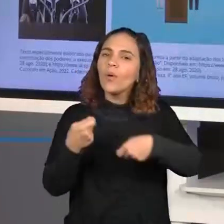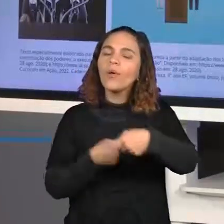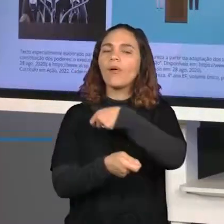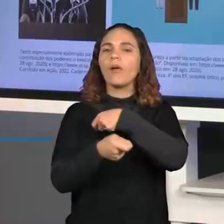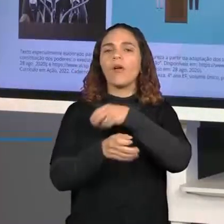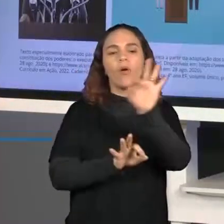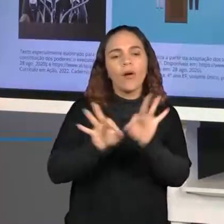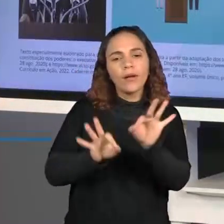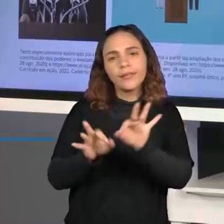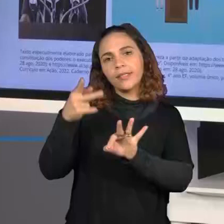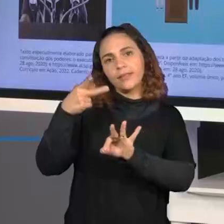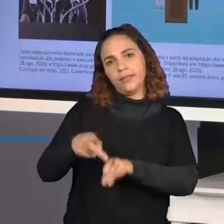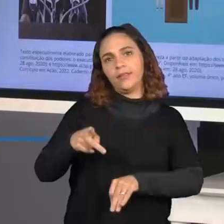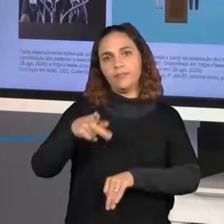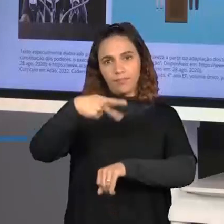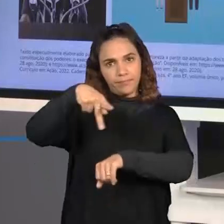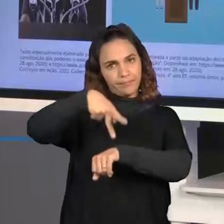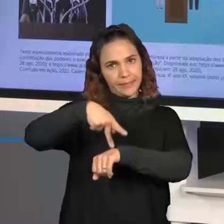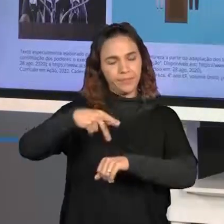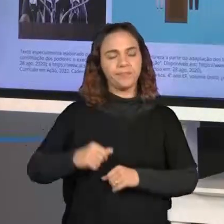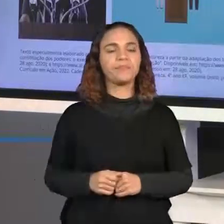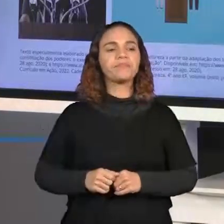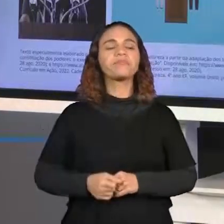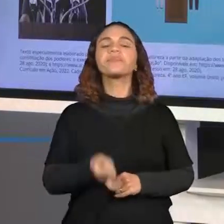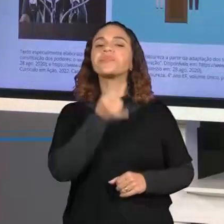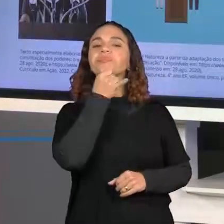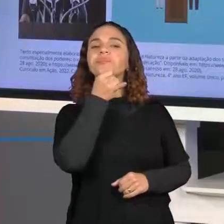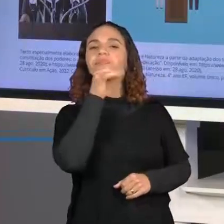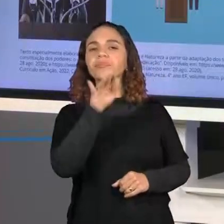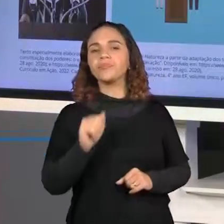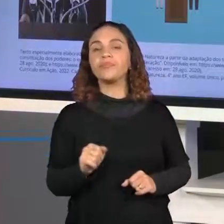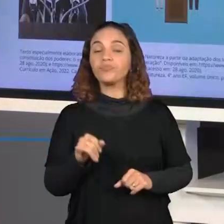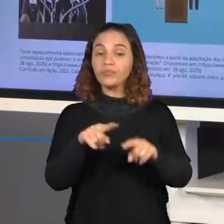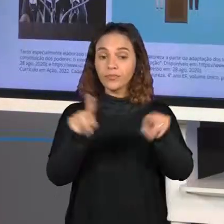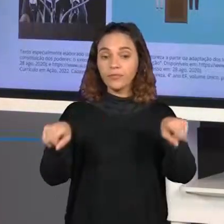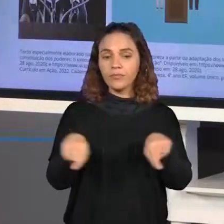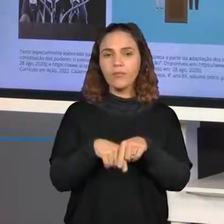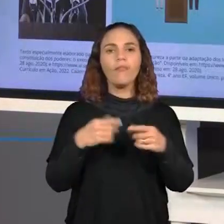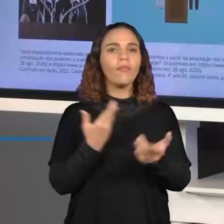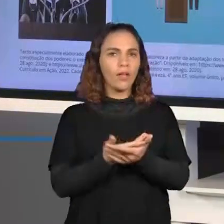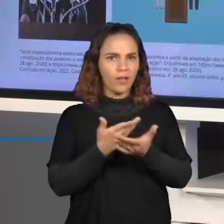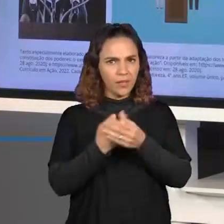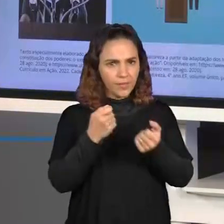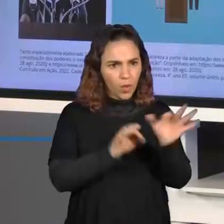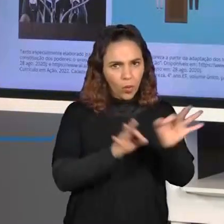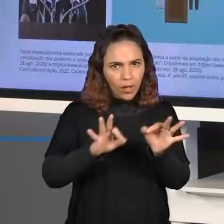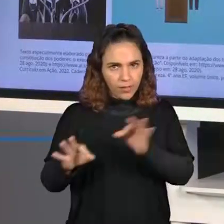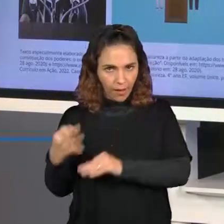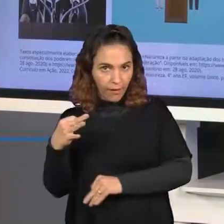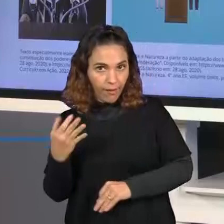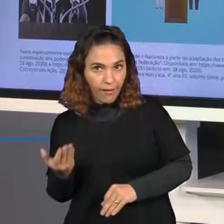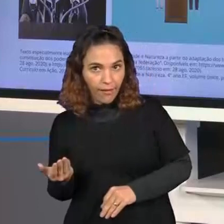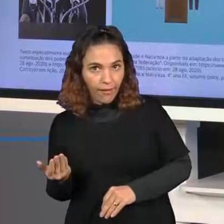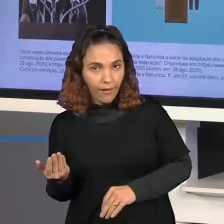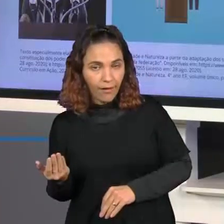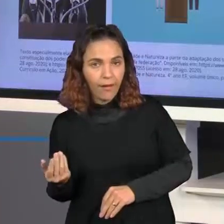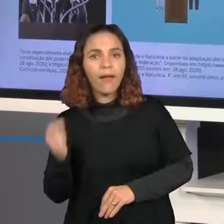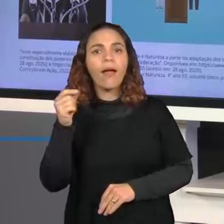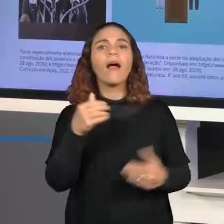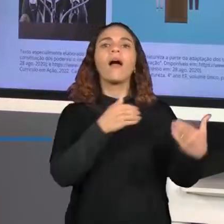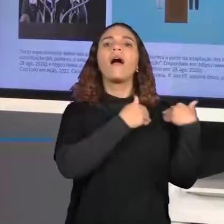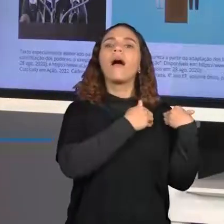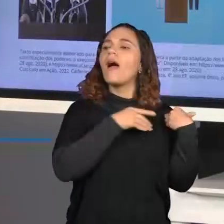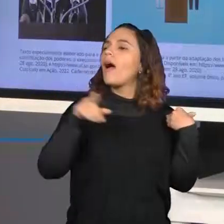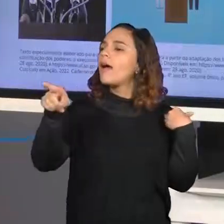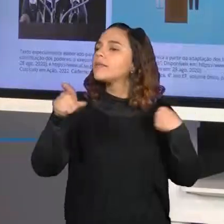país. Imagina só. Se a gente tem uma sala de aula, não precisa ter uma organização na sala de aula? Quem faz essa